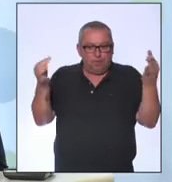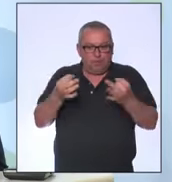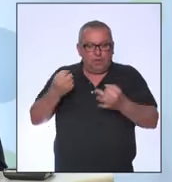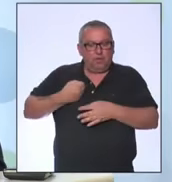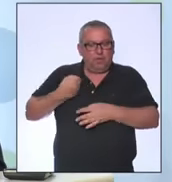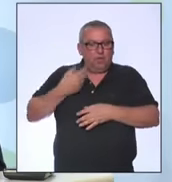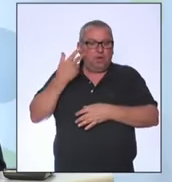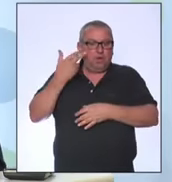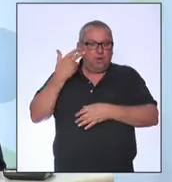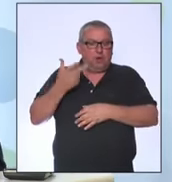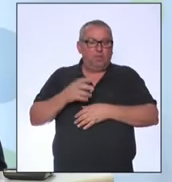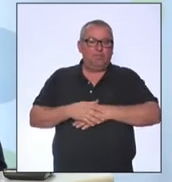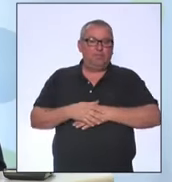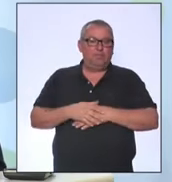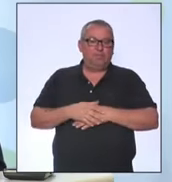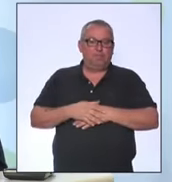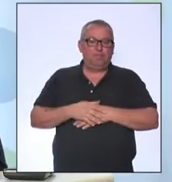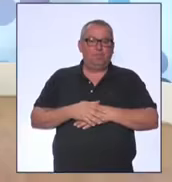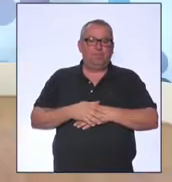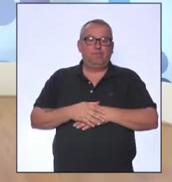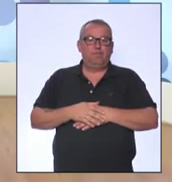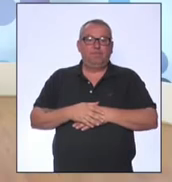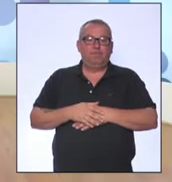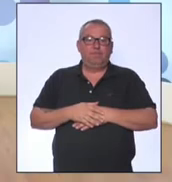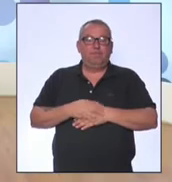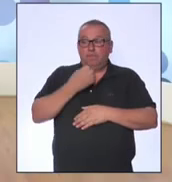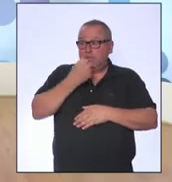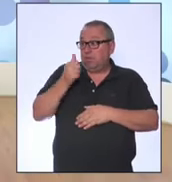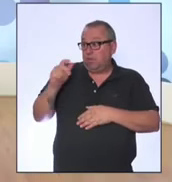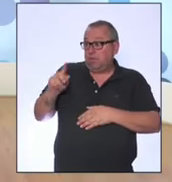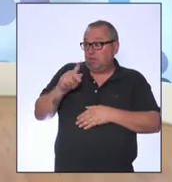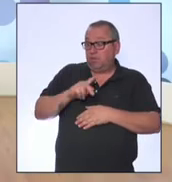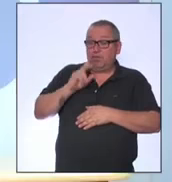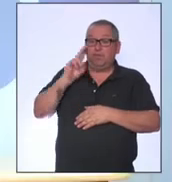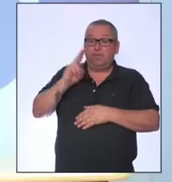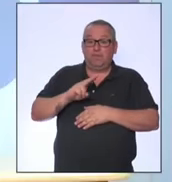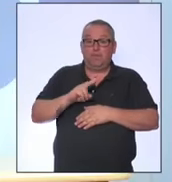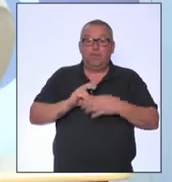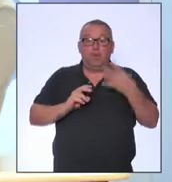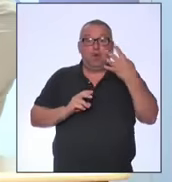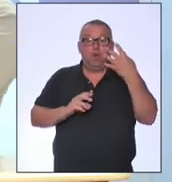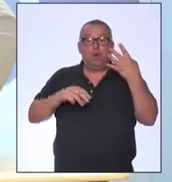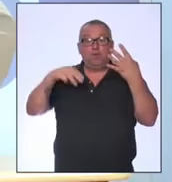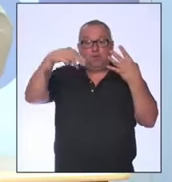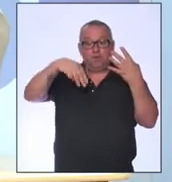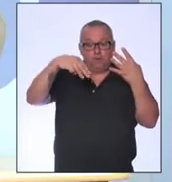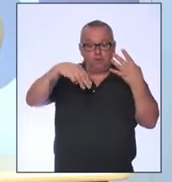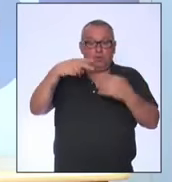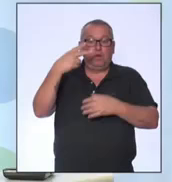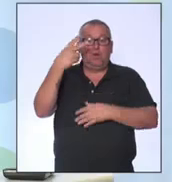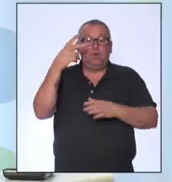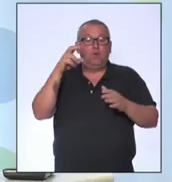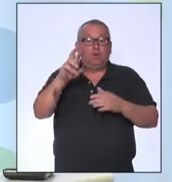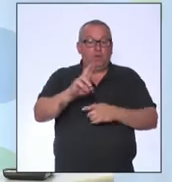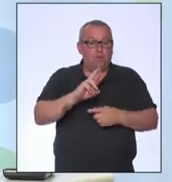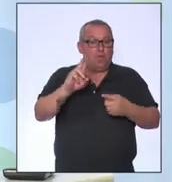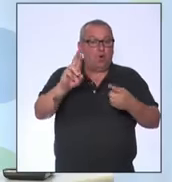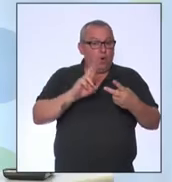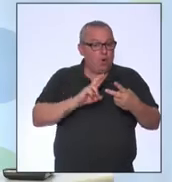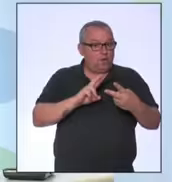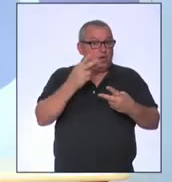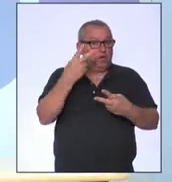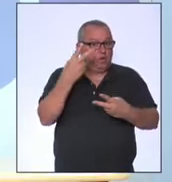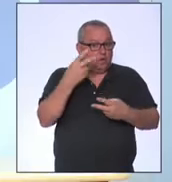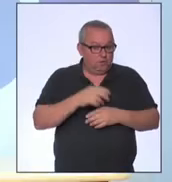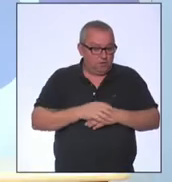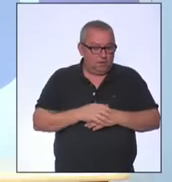natural quadrado perfeito, certo? Tá bom, professor. Então vamos lá aos 4 minutos. Lembrando que são E duas respostas, né? duas